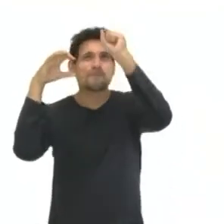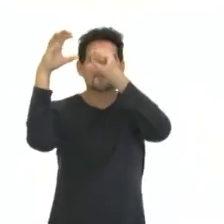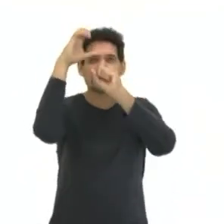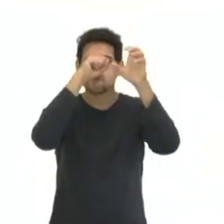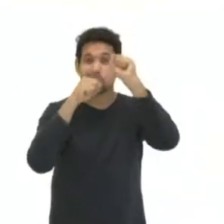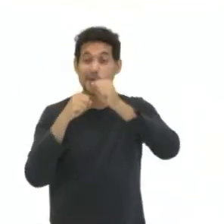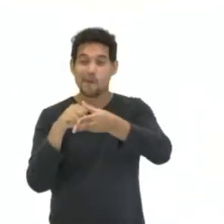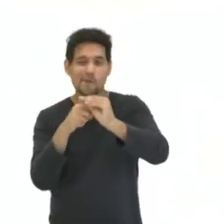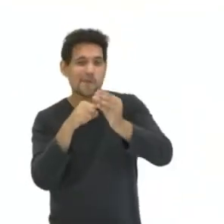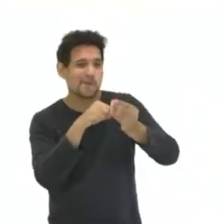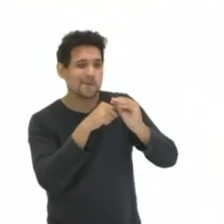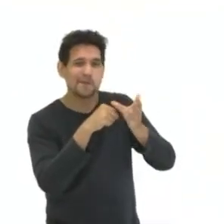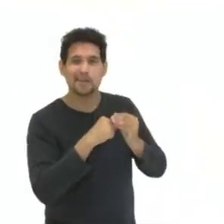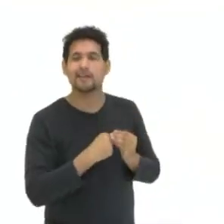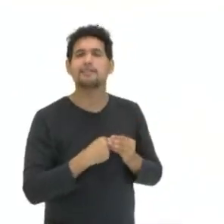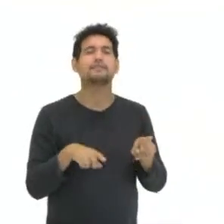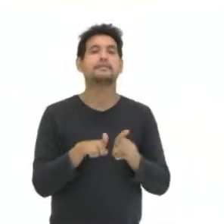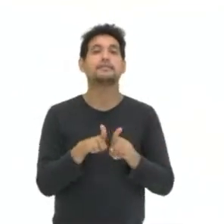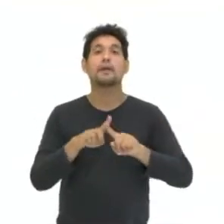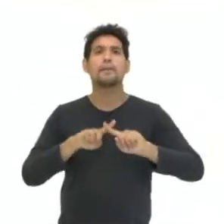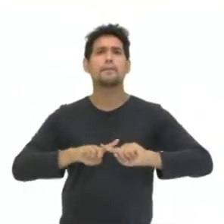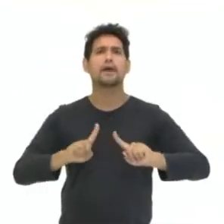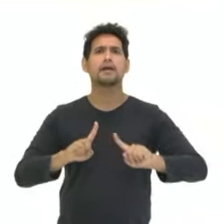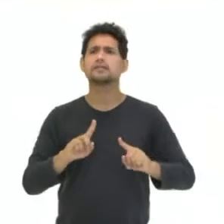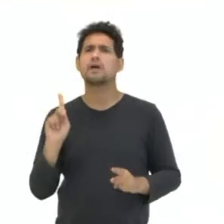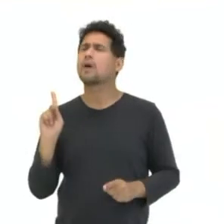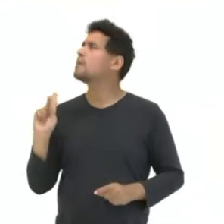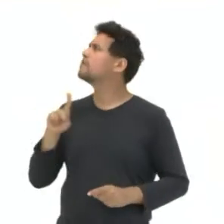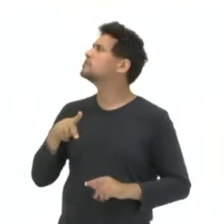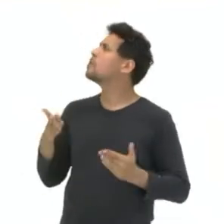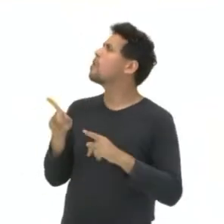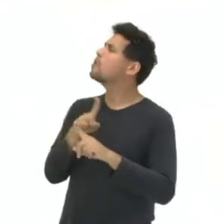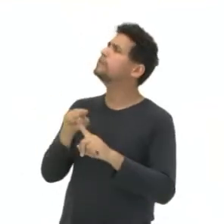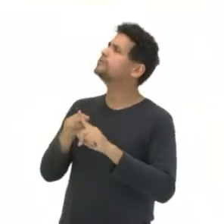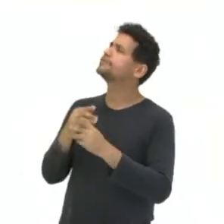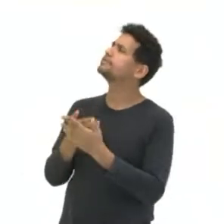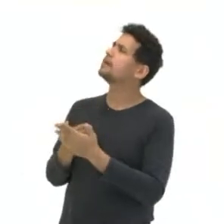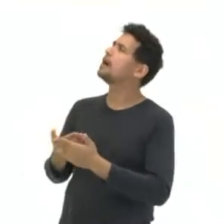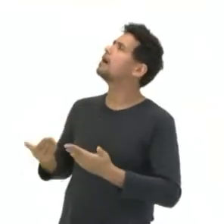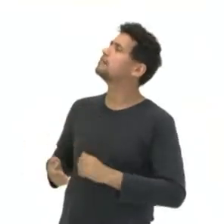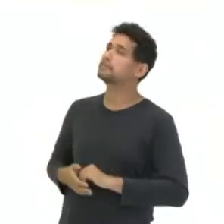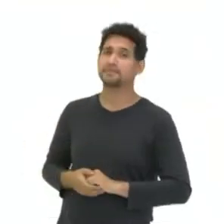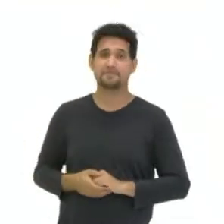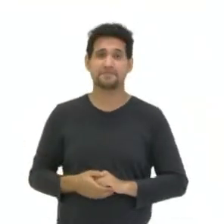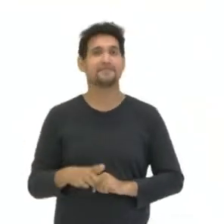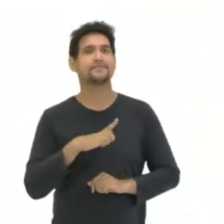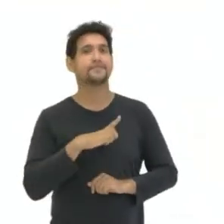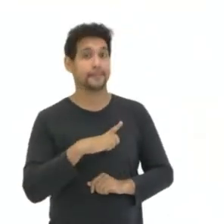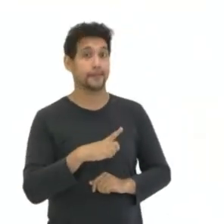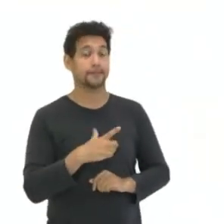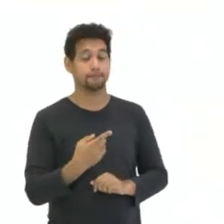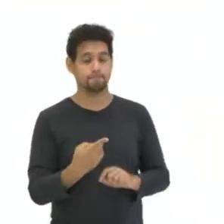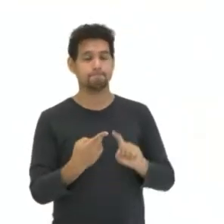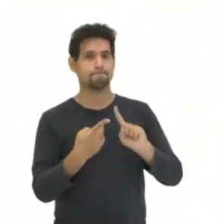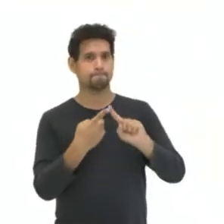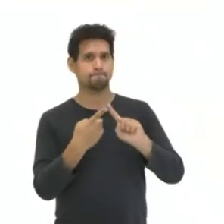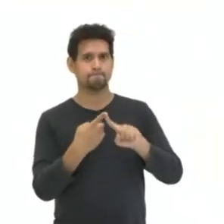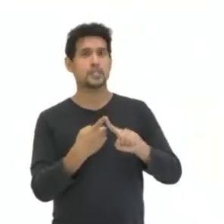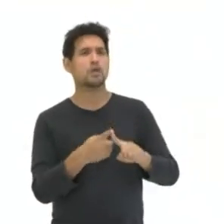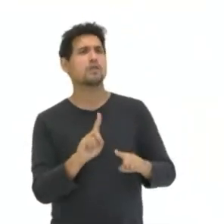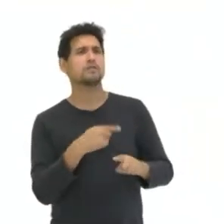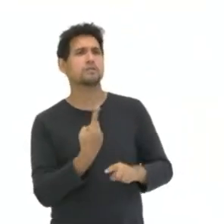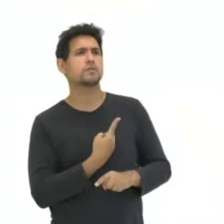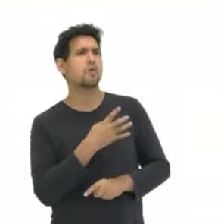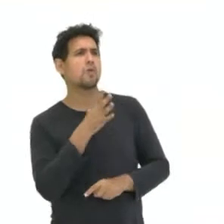conhecimento. Bom, professor, quais são os objetivos desta aula? Nós temos aqui conhecer os